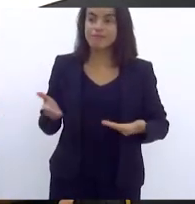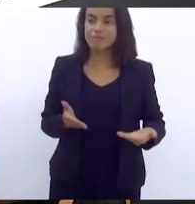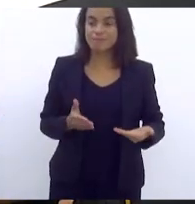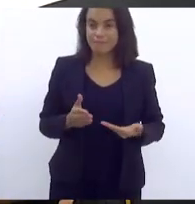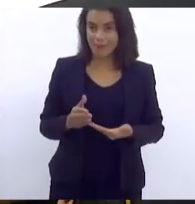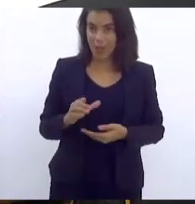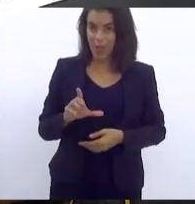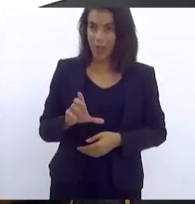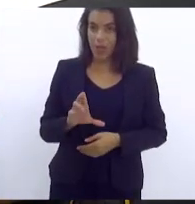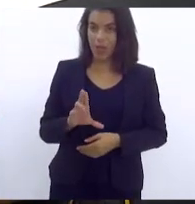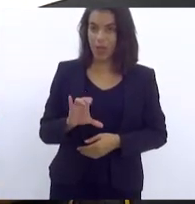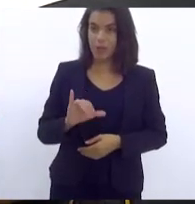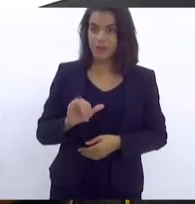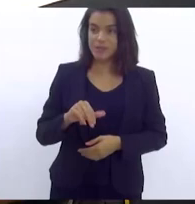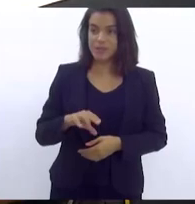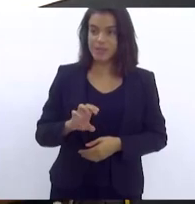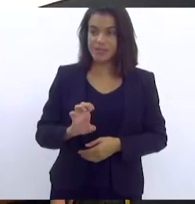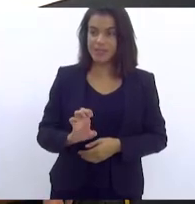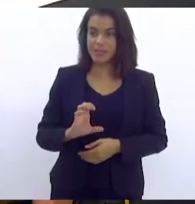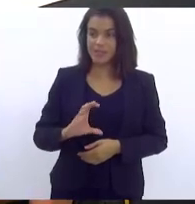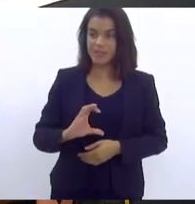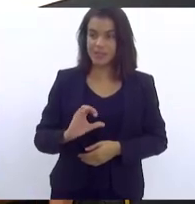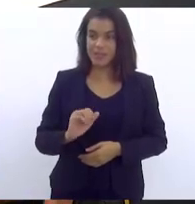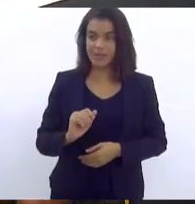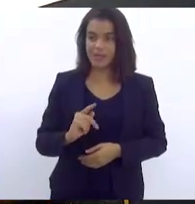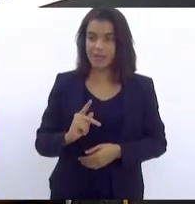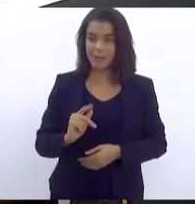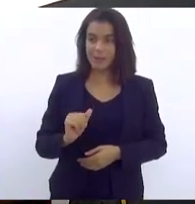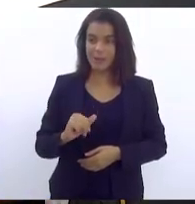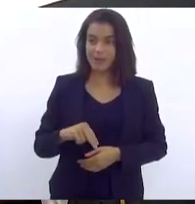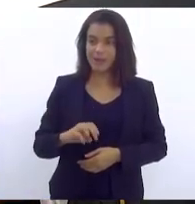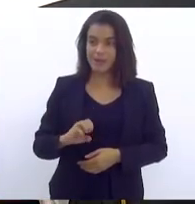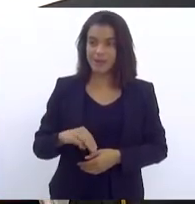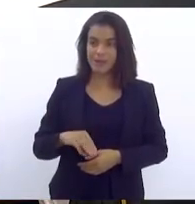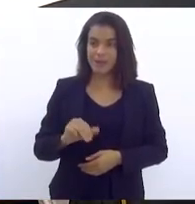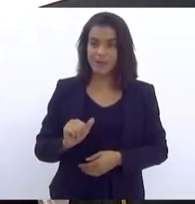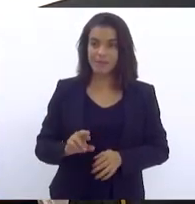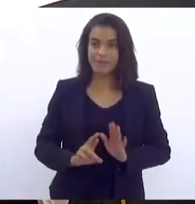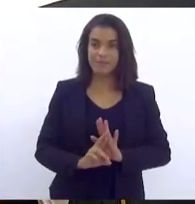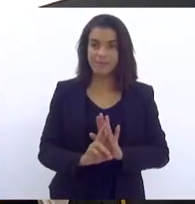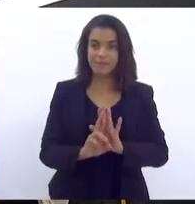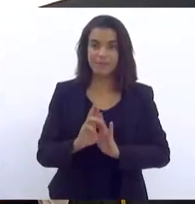Perdão desculpa não havia ali apresentado Luci aqui tá como representante do